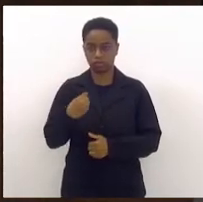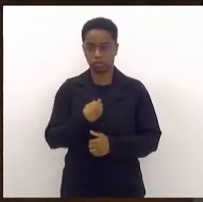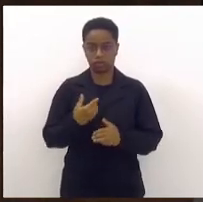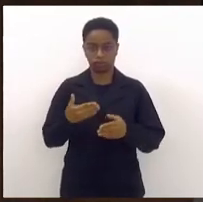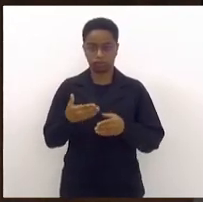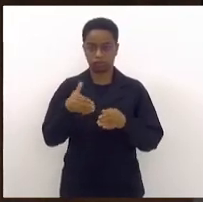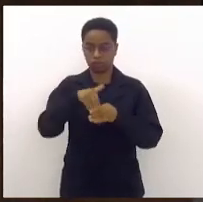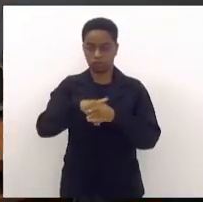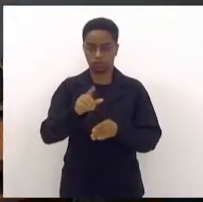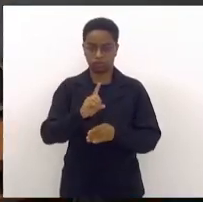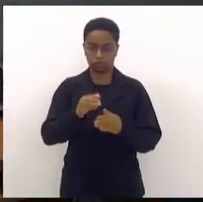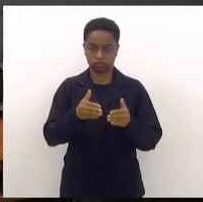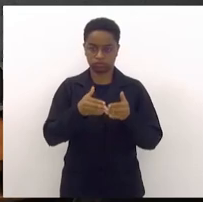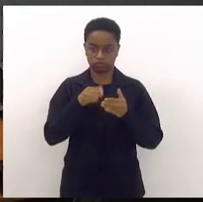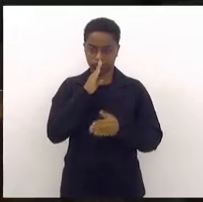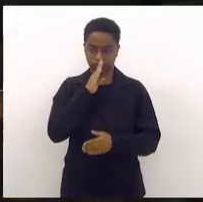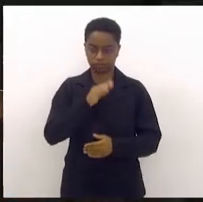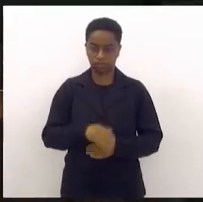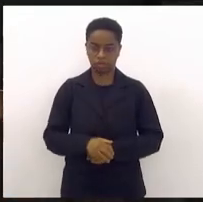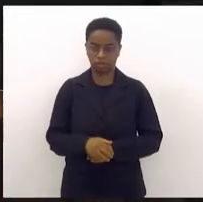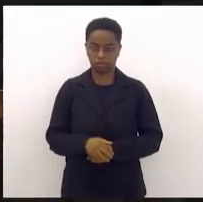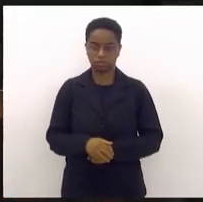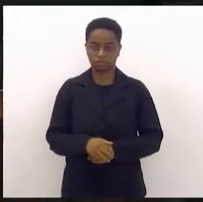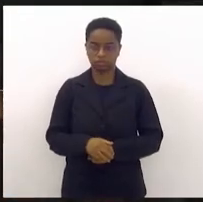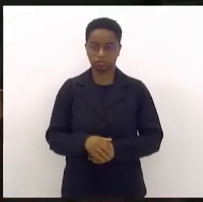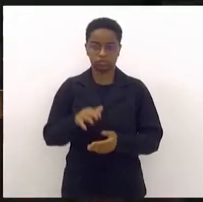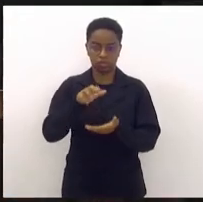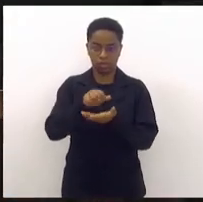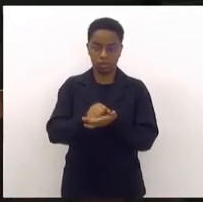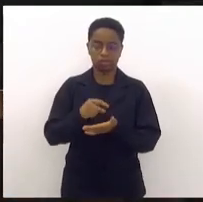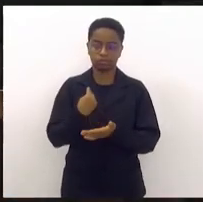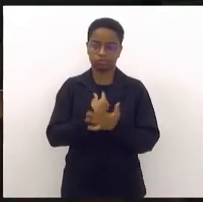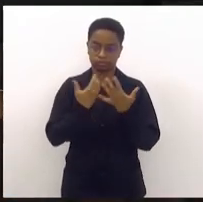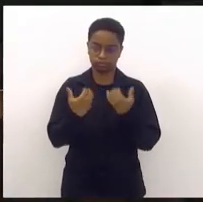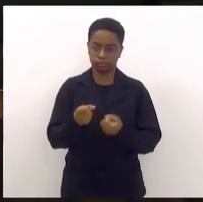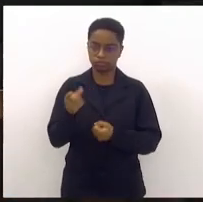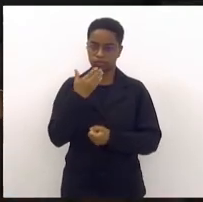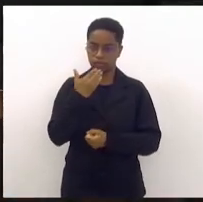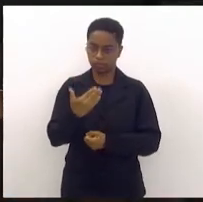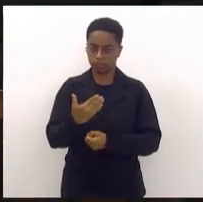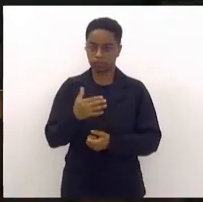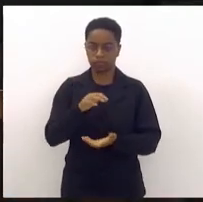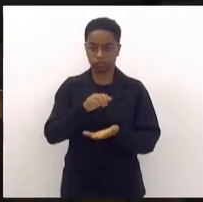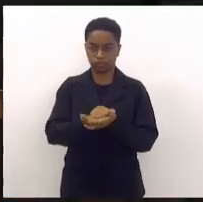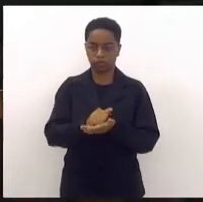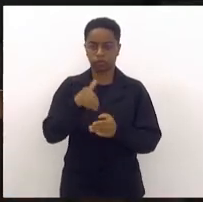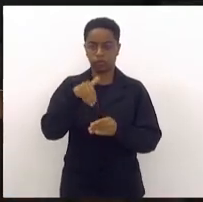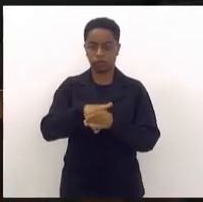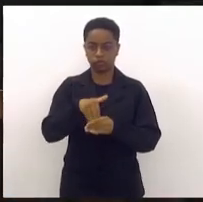bancada do PSOL. Consignado, a presidência defere o pedido de Vossa Excelência, consignado